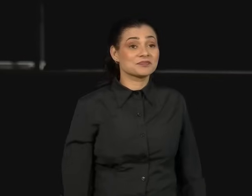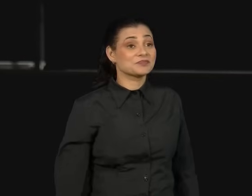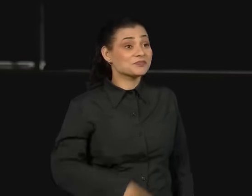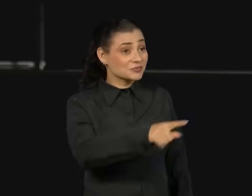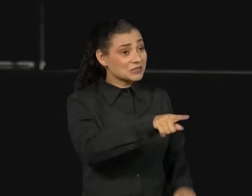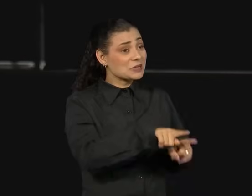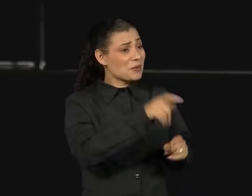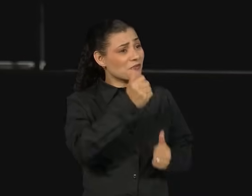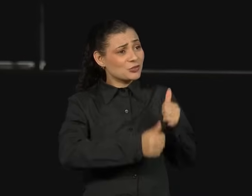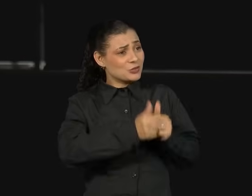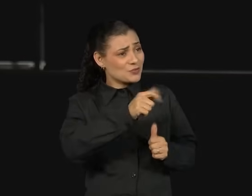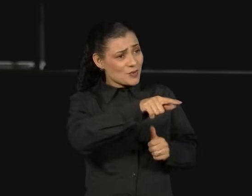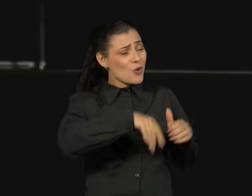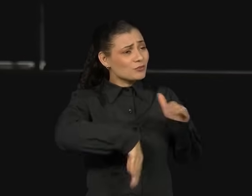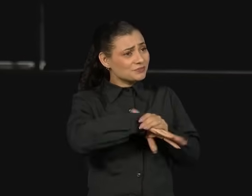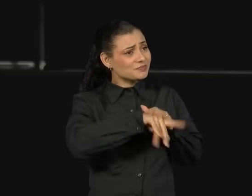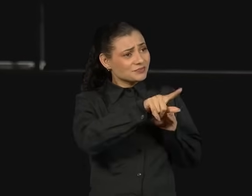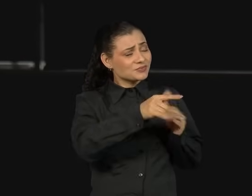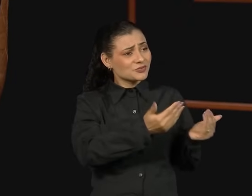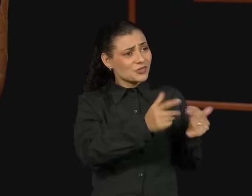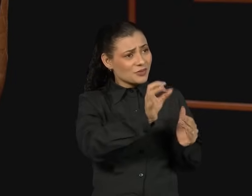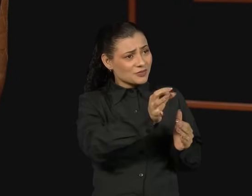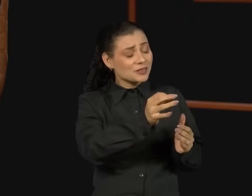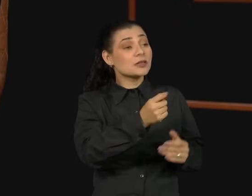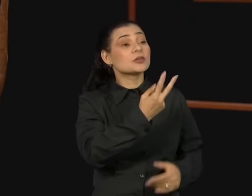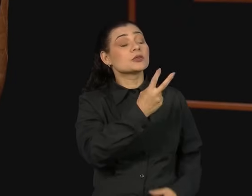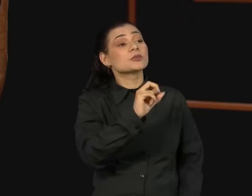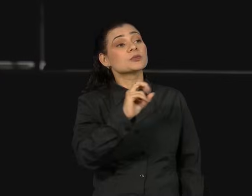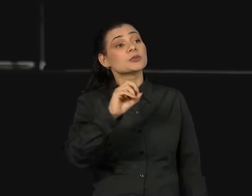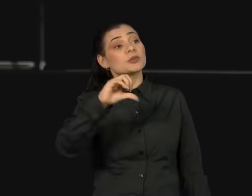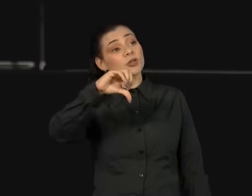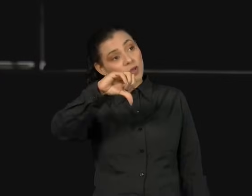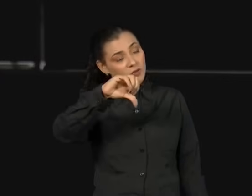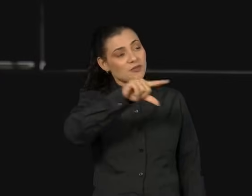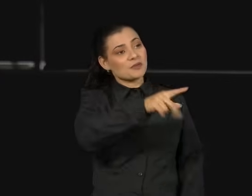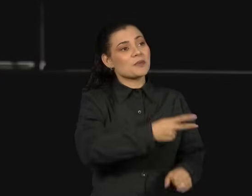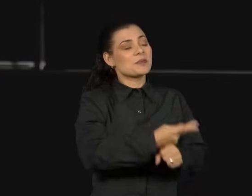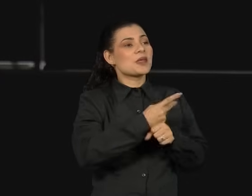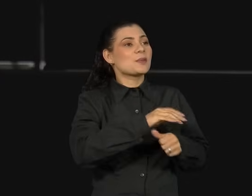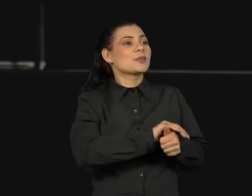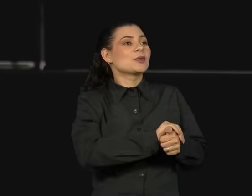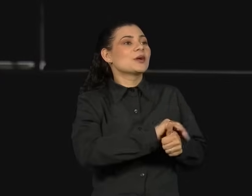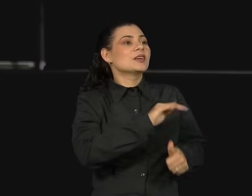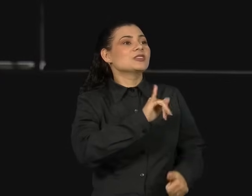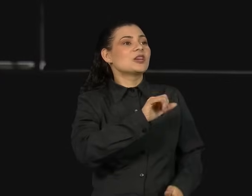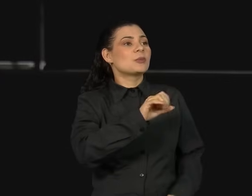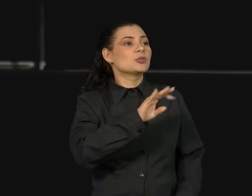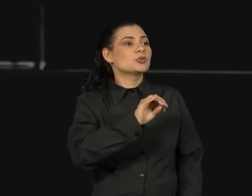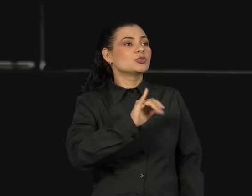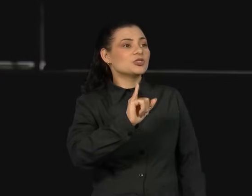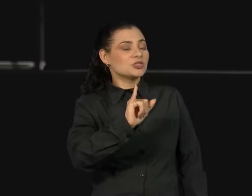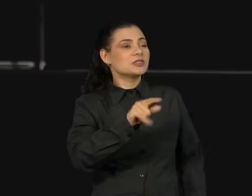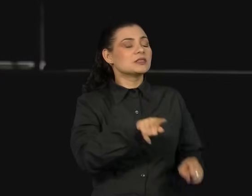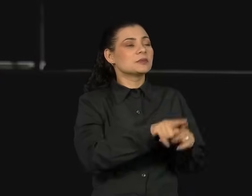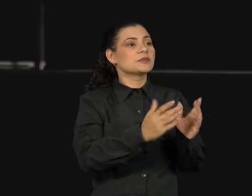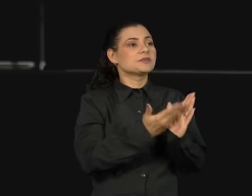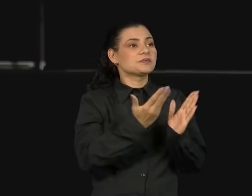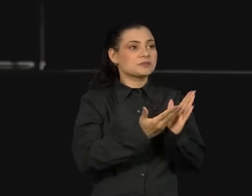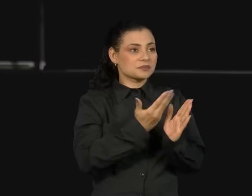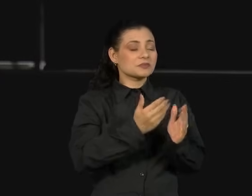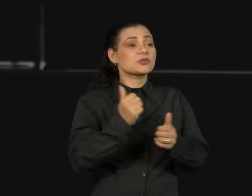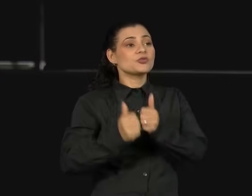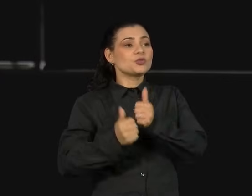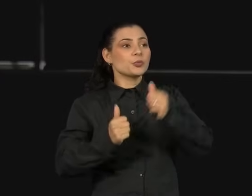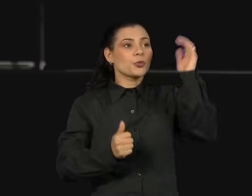jogava futebol na juventude. E em 2009 você ganhou o Prêmio Jabuti com seu livro Veneno Remédio, o futebol